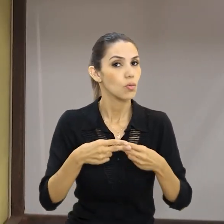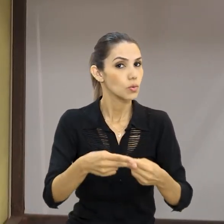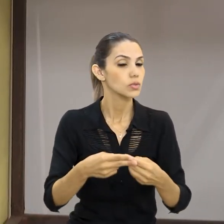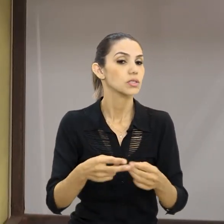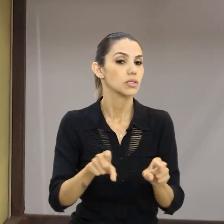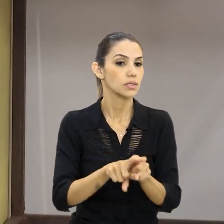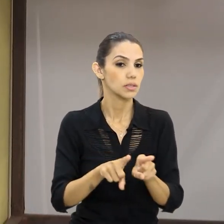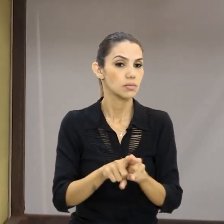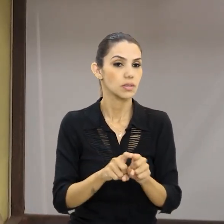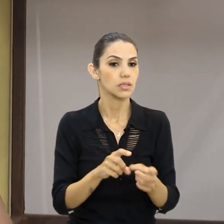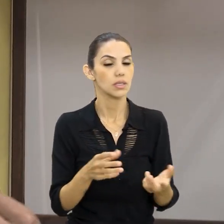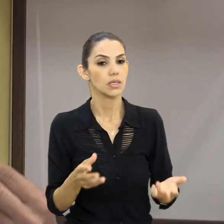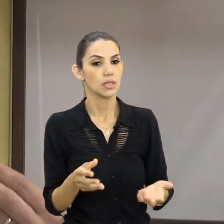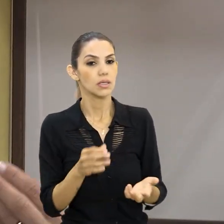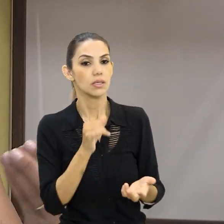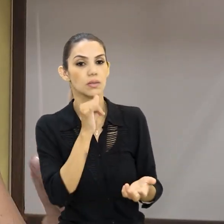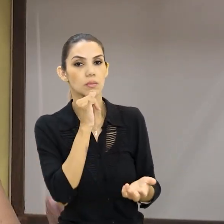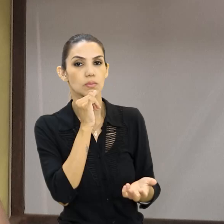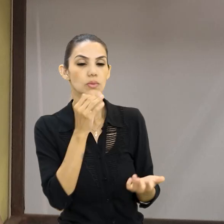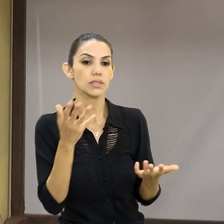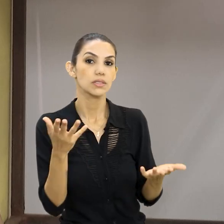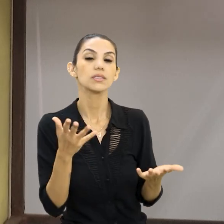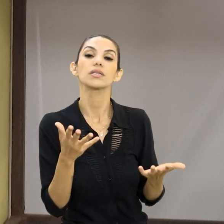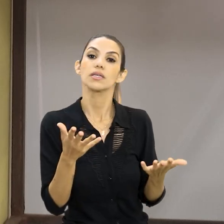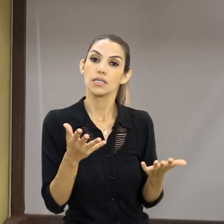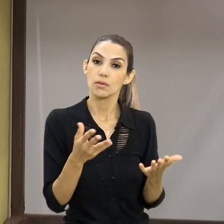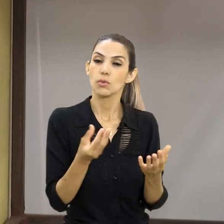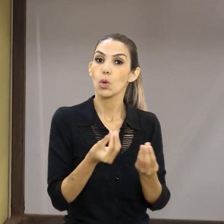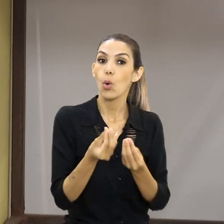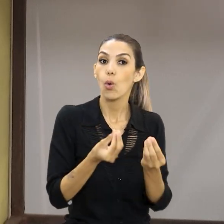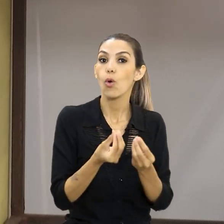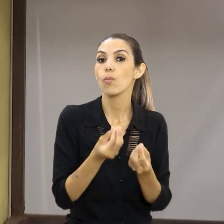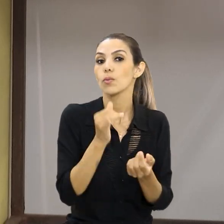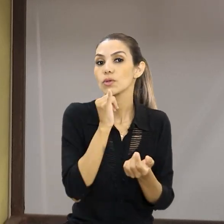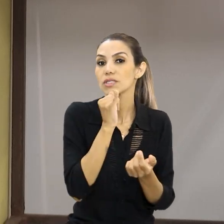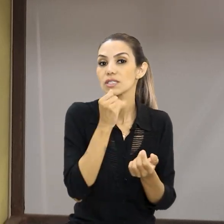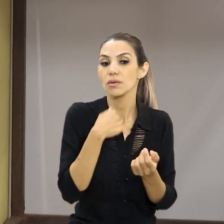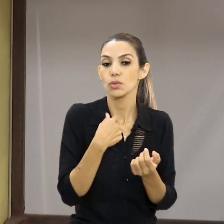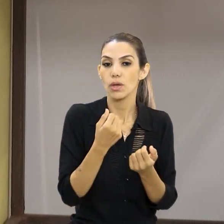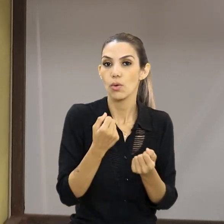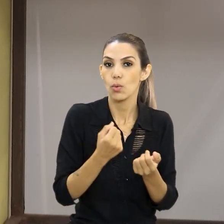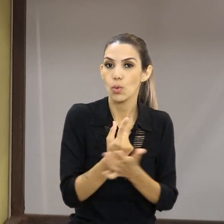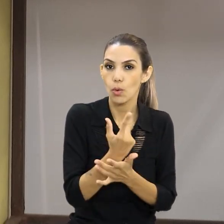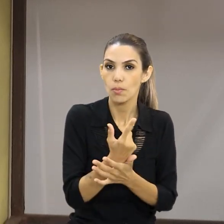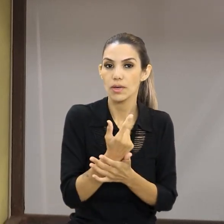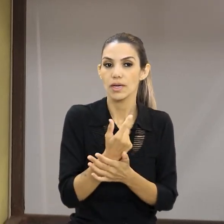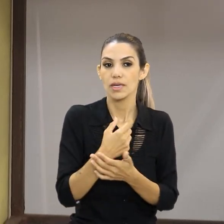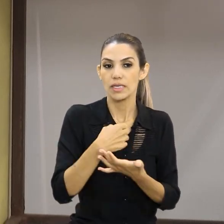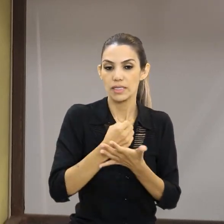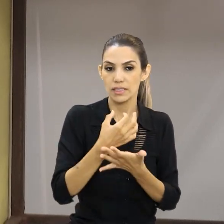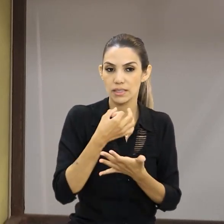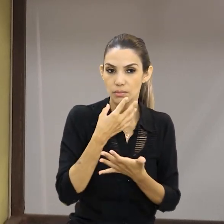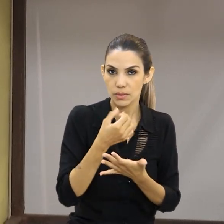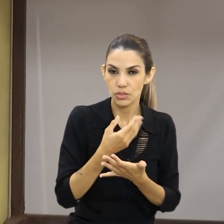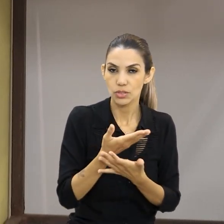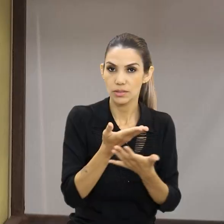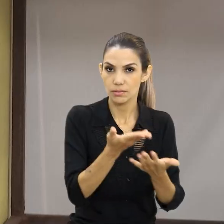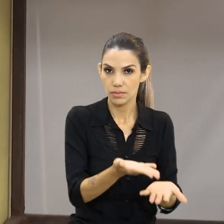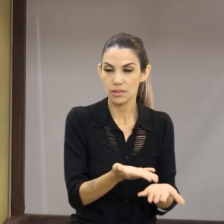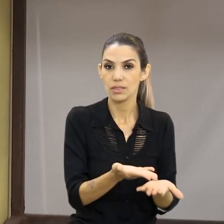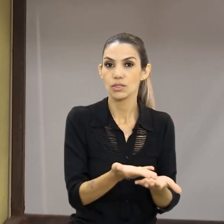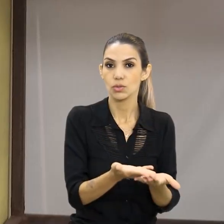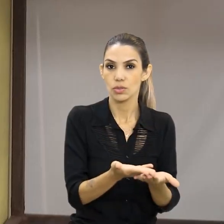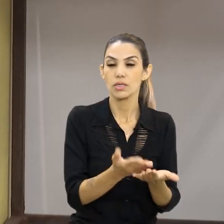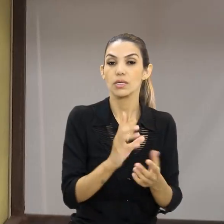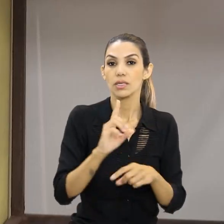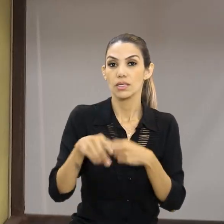aspectos, Cássio, que estão relacionados quanto ao armazenamento desse medicamento em casa. Quando mal feito, ele pode então transformar